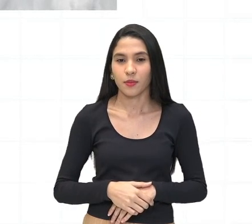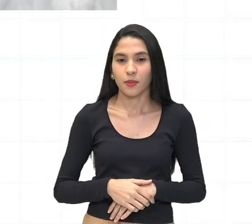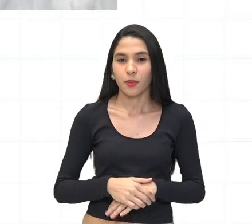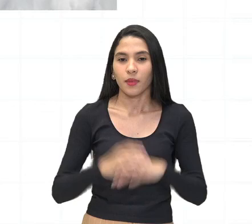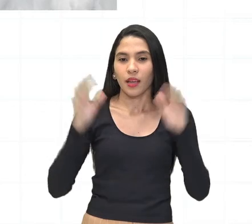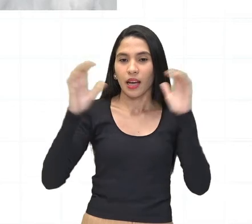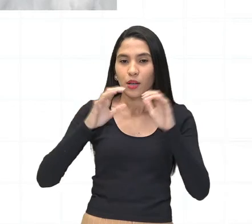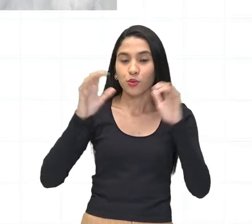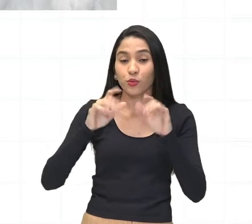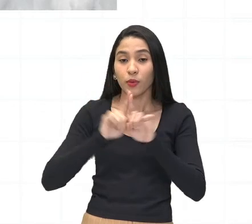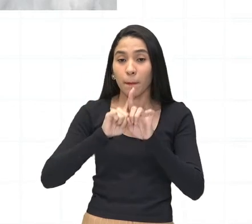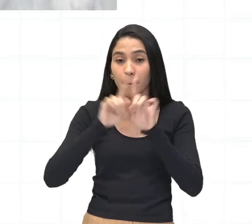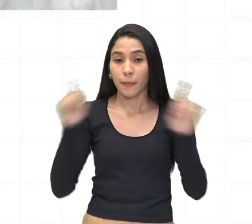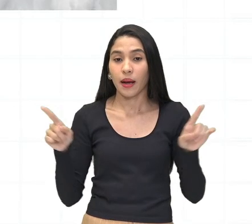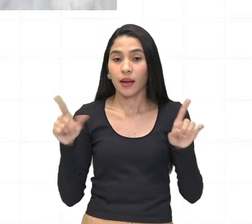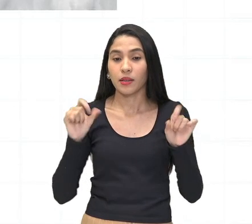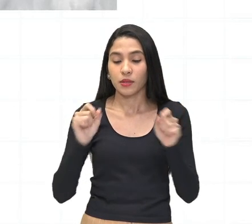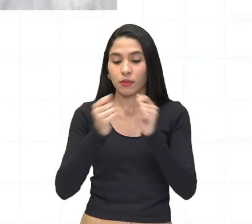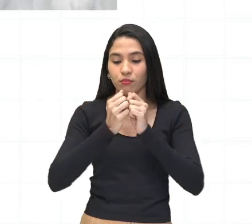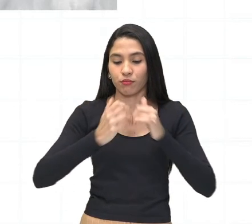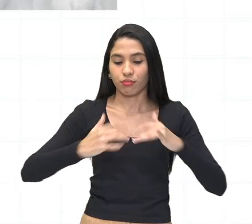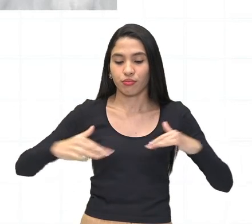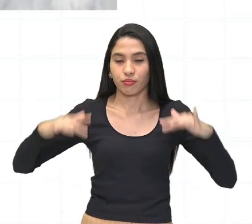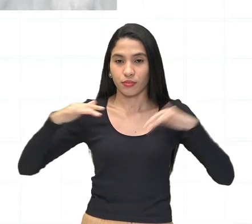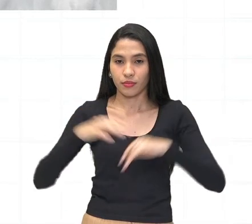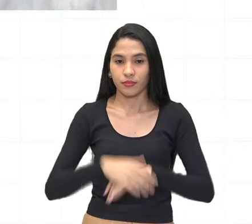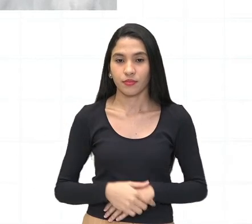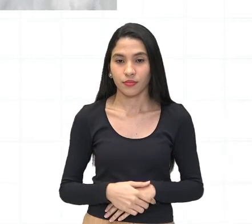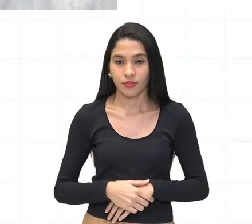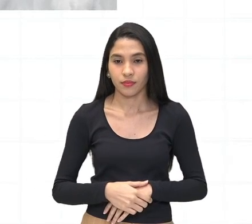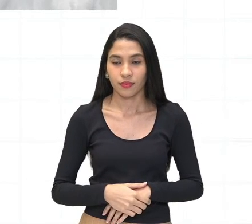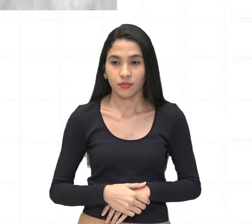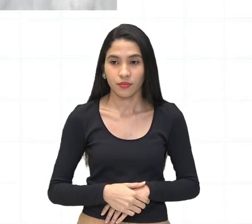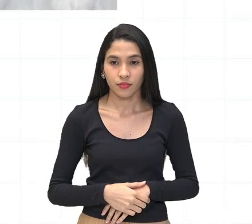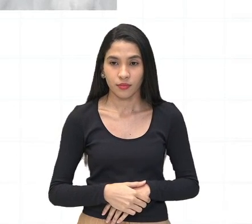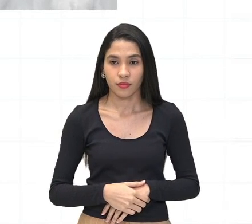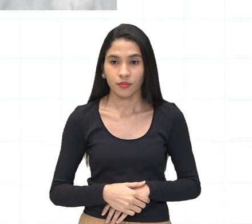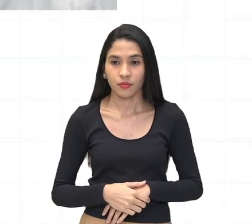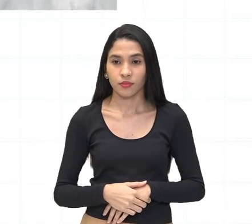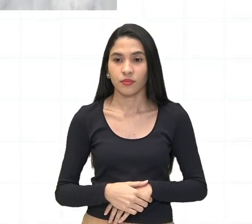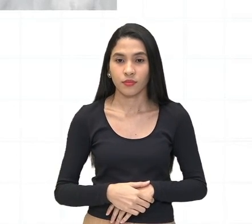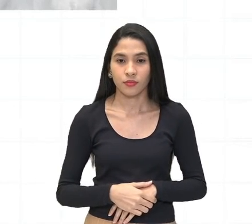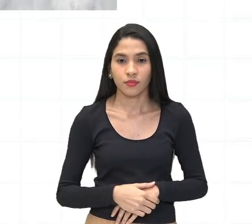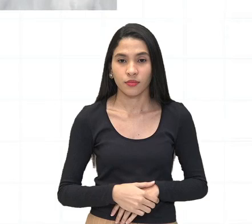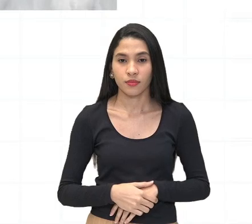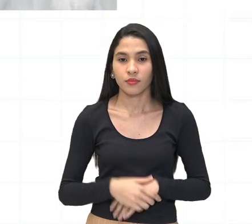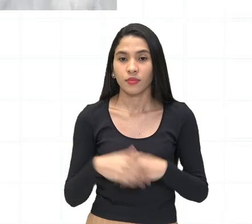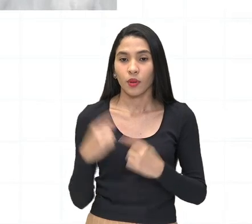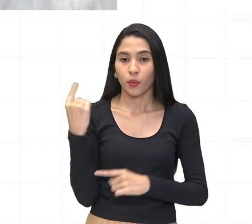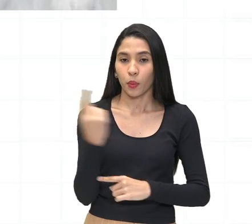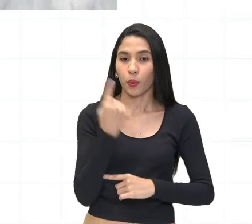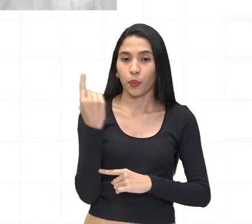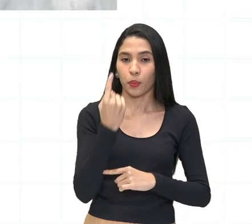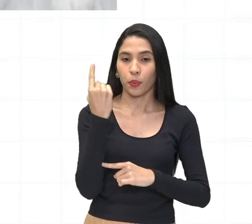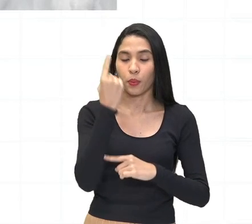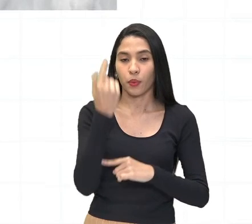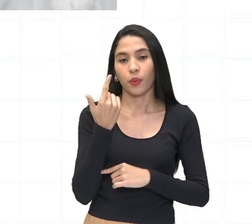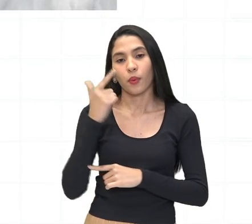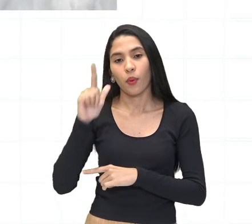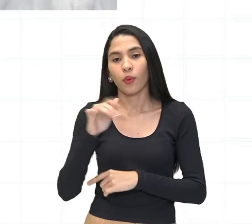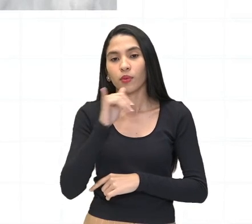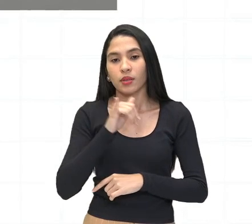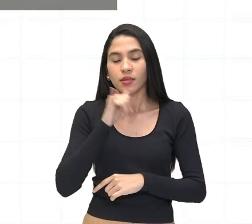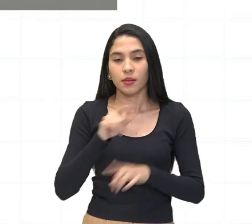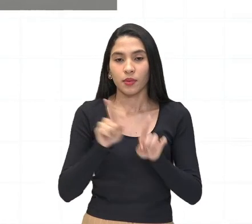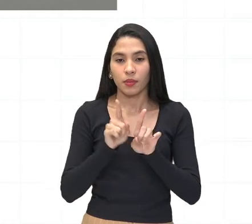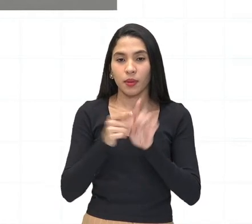é mais espalhada, certo? Então aí nós temos o furacão. O outro tipo para apresentar